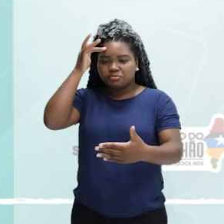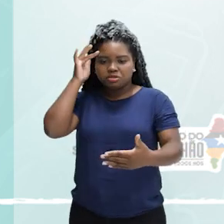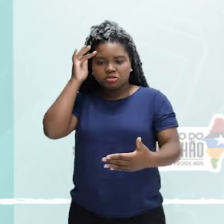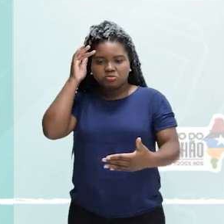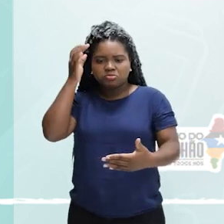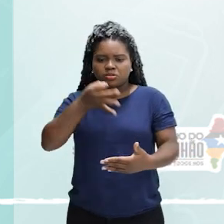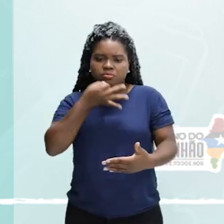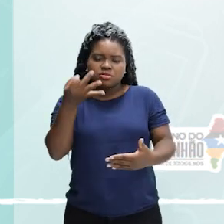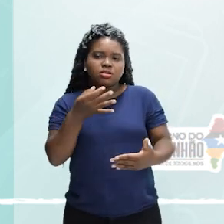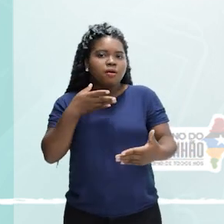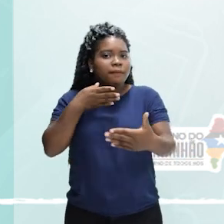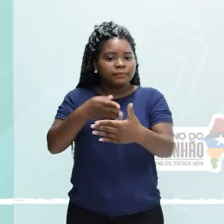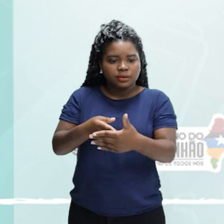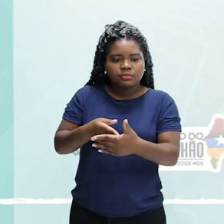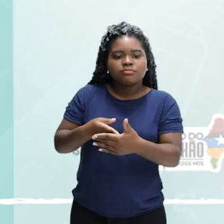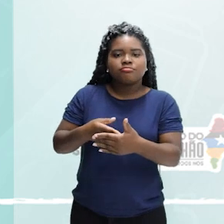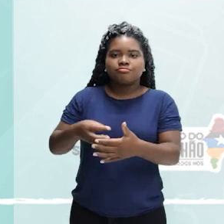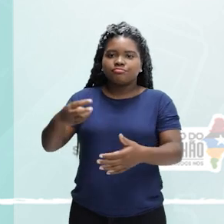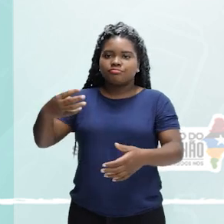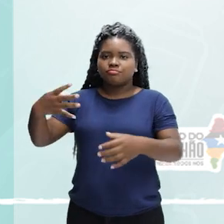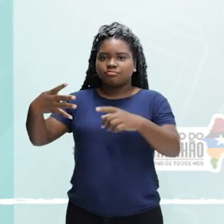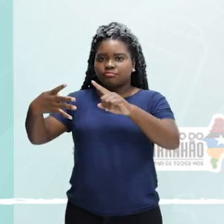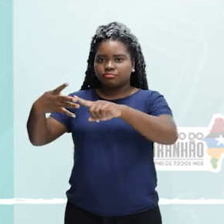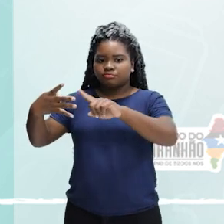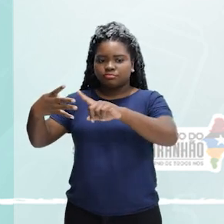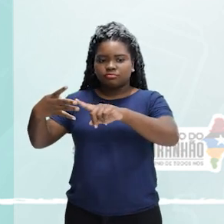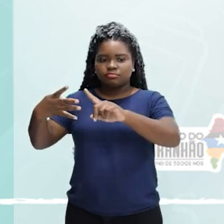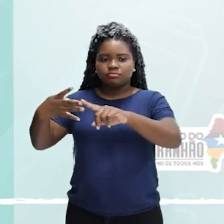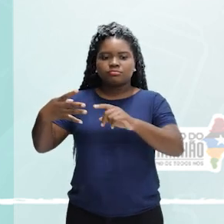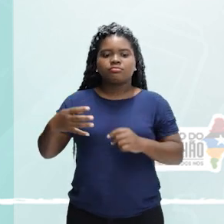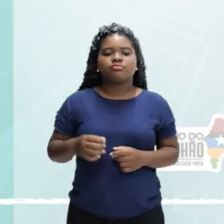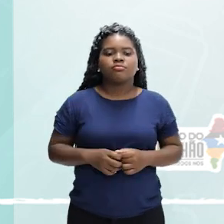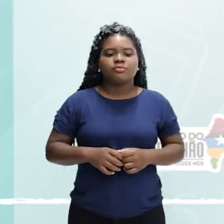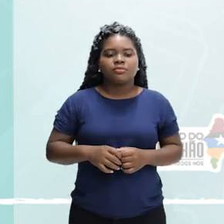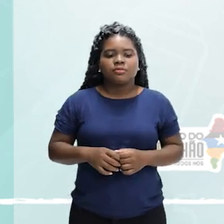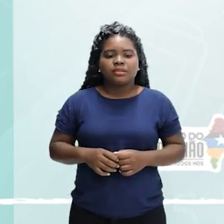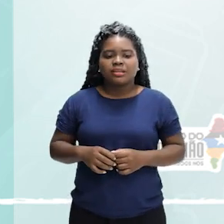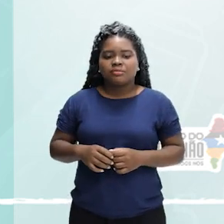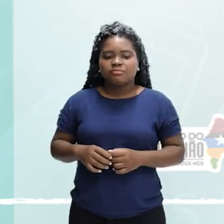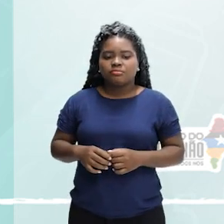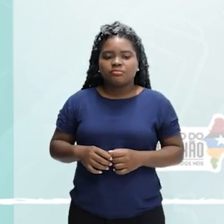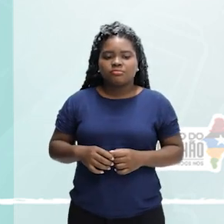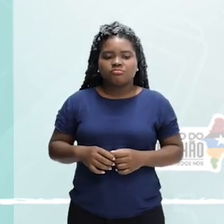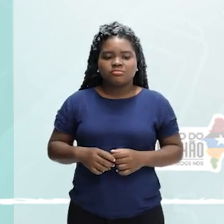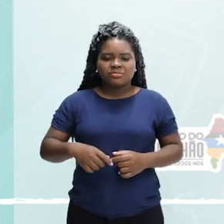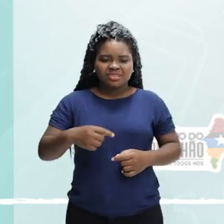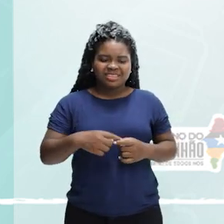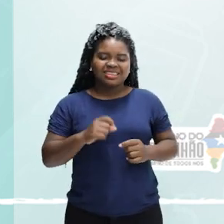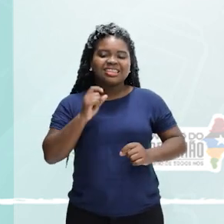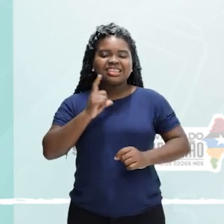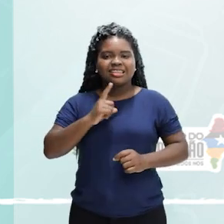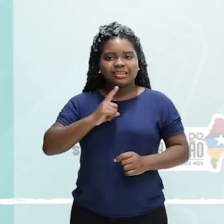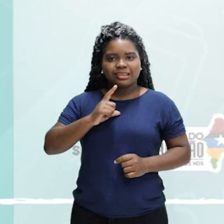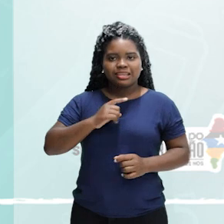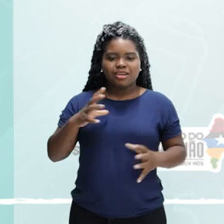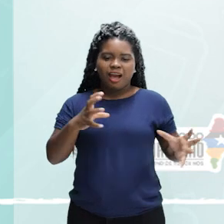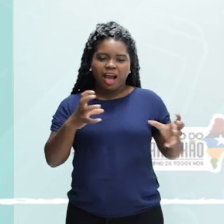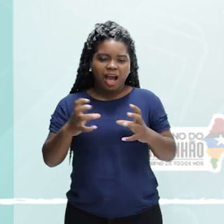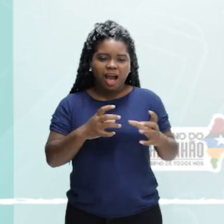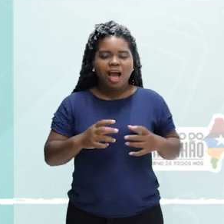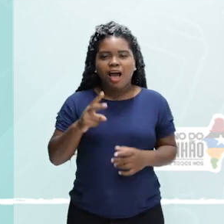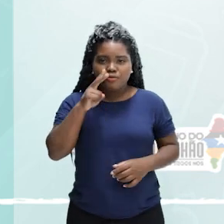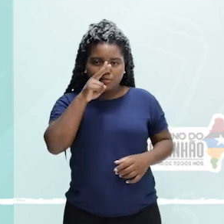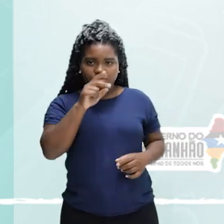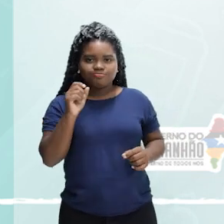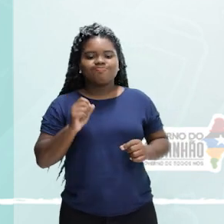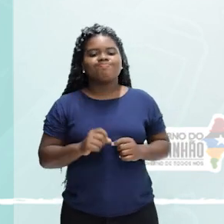poder. Hegemonias inclusivas. Não há disputa de poder, mas acontece de maneira frequente a participação política.